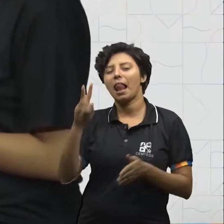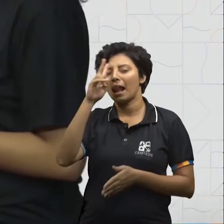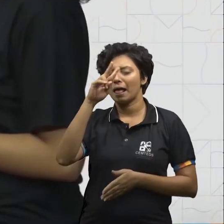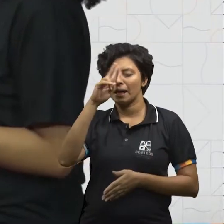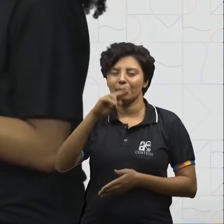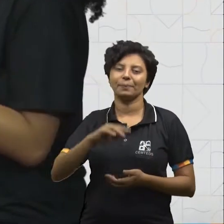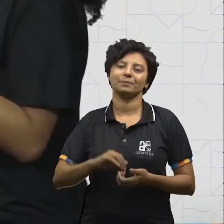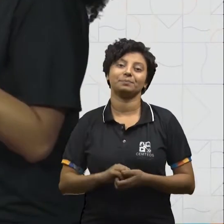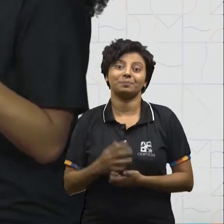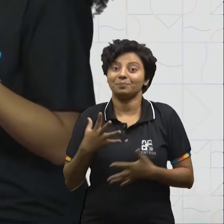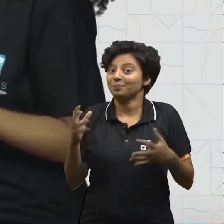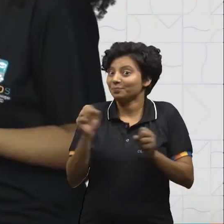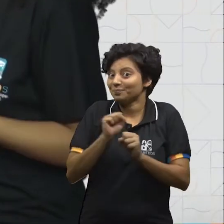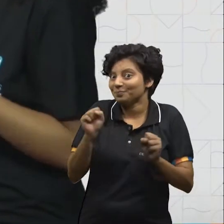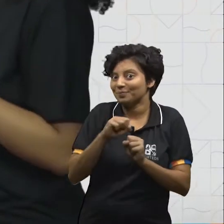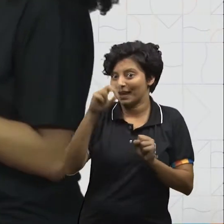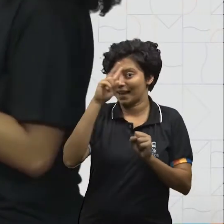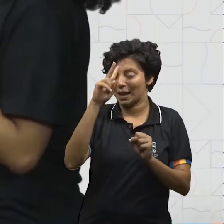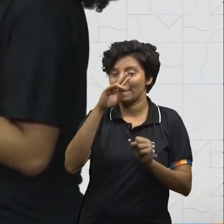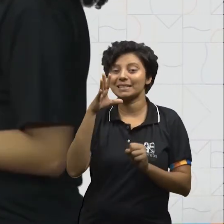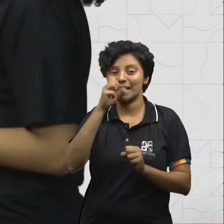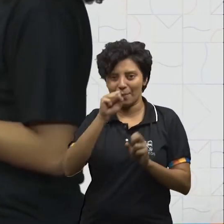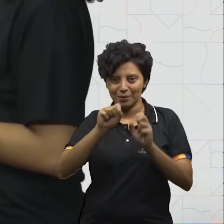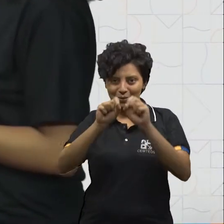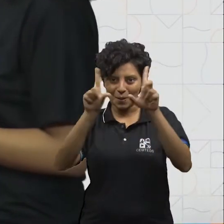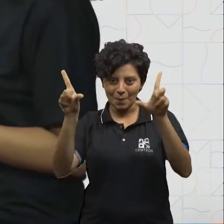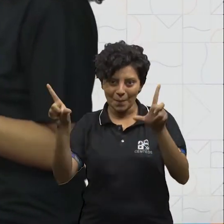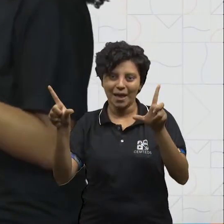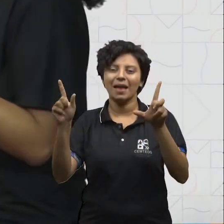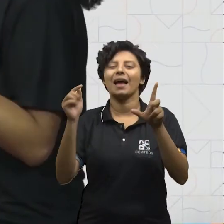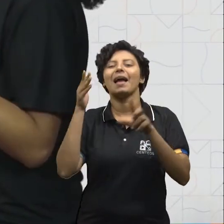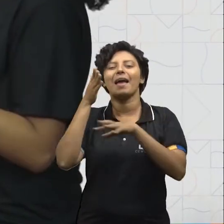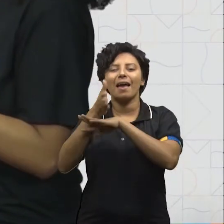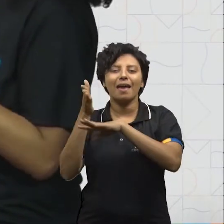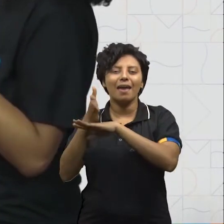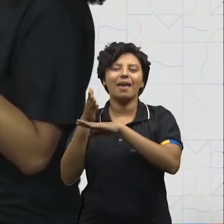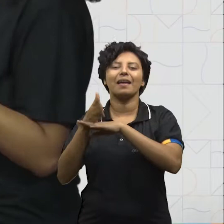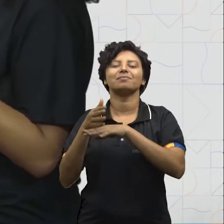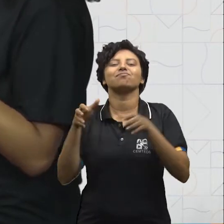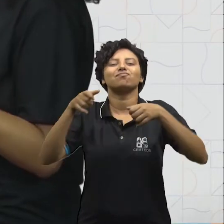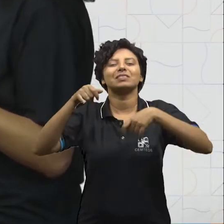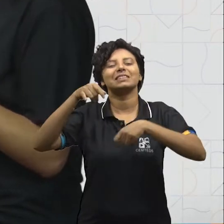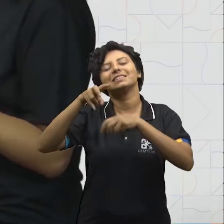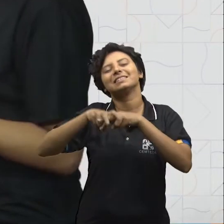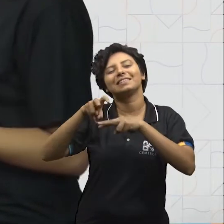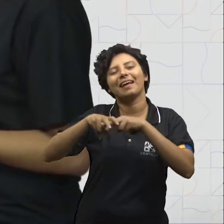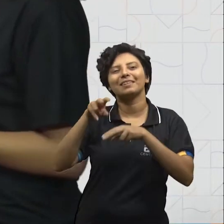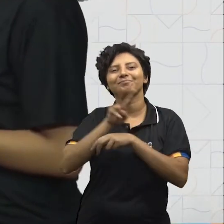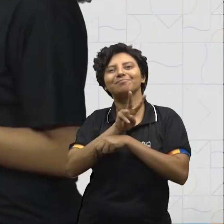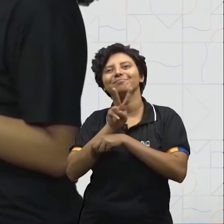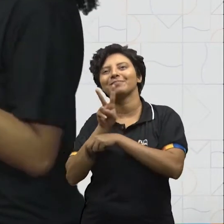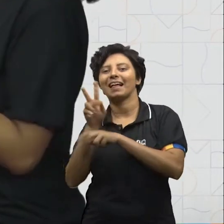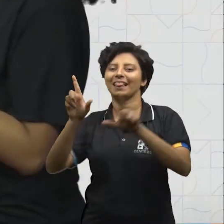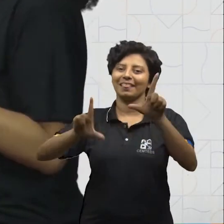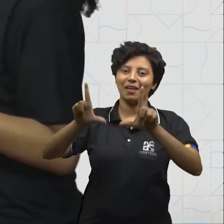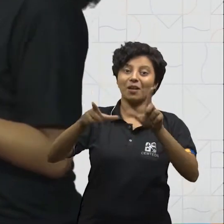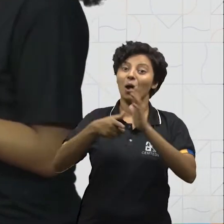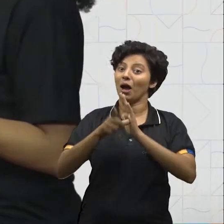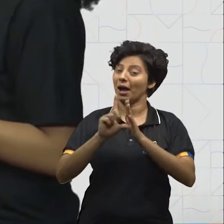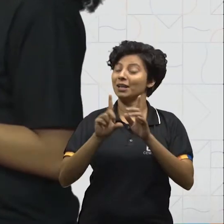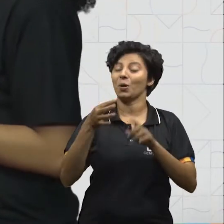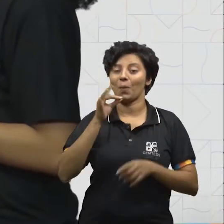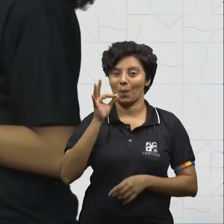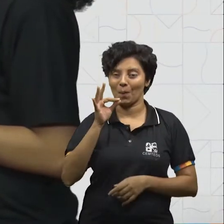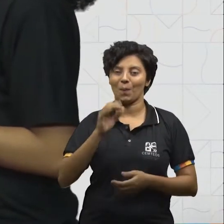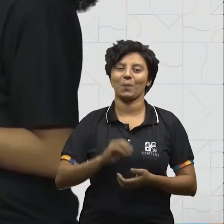gosta de lembrar. Eu adoro lembrar dos sábados pela manhã, em que eu ia direto para o sofá assistir os desenhos, sabe? Até mesmo antes